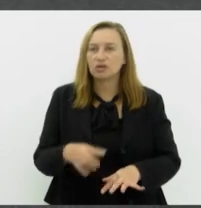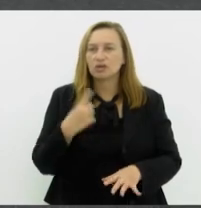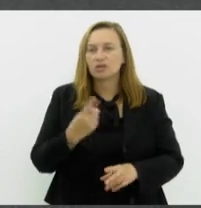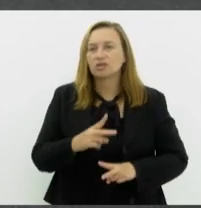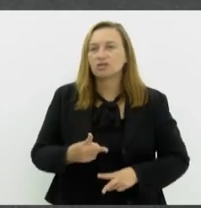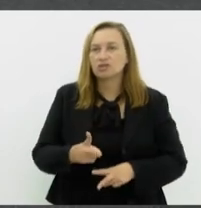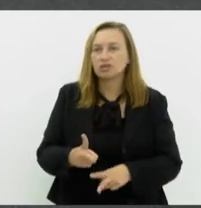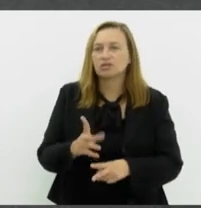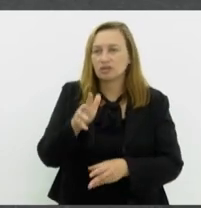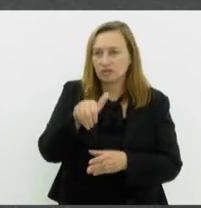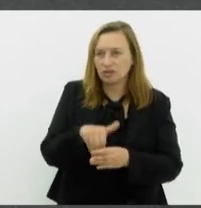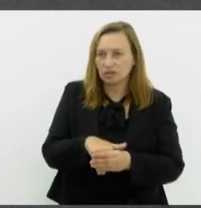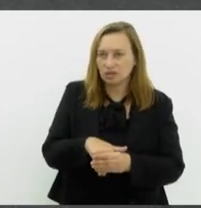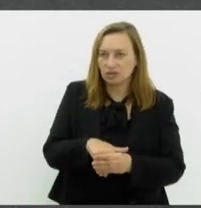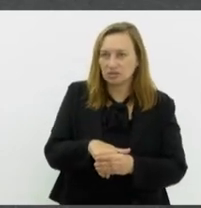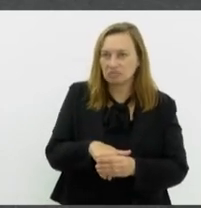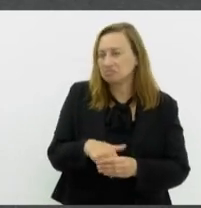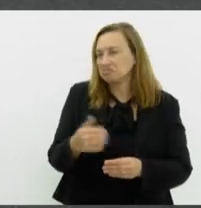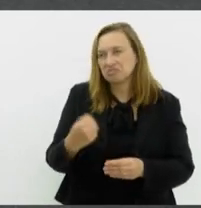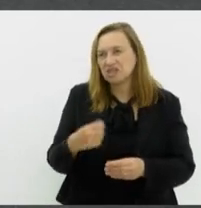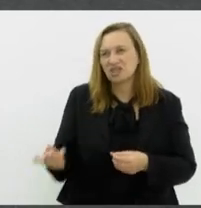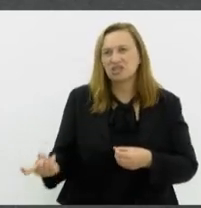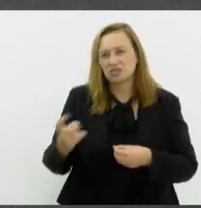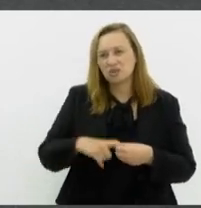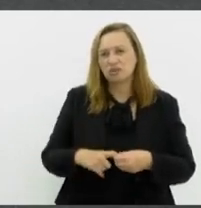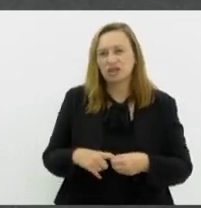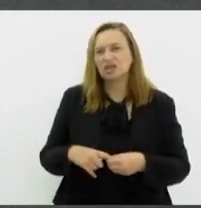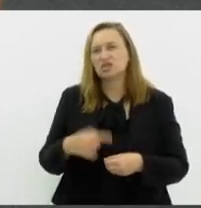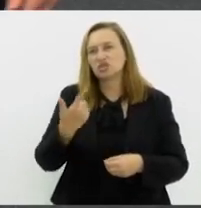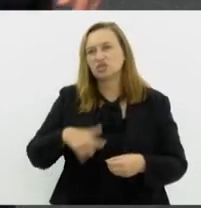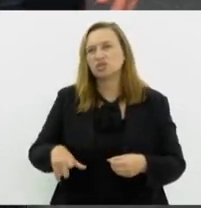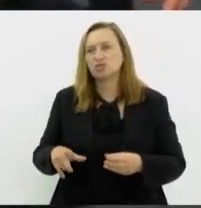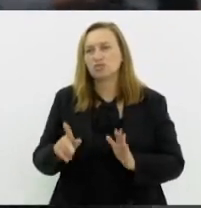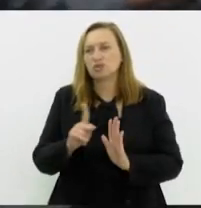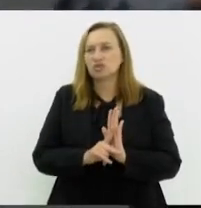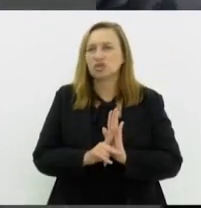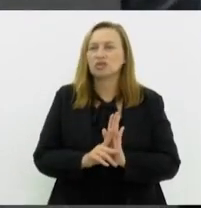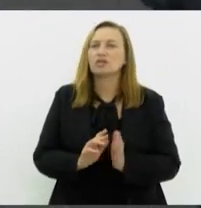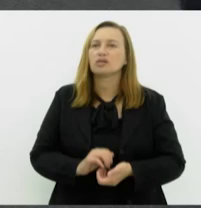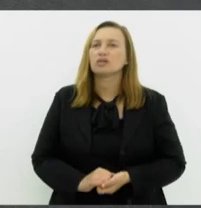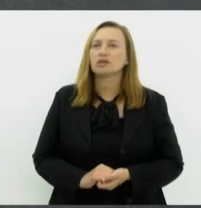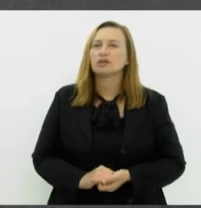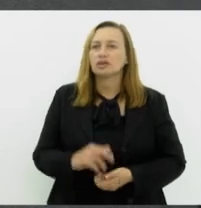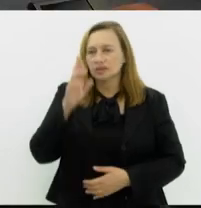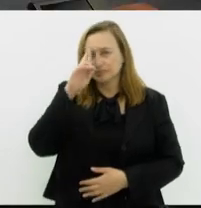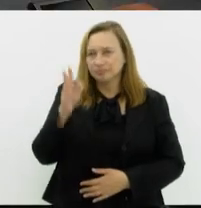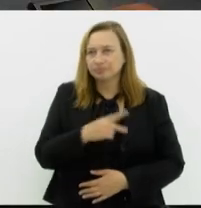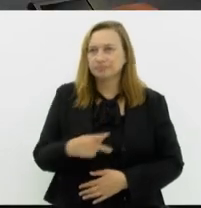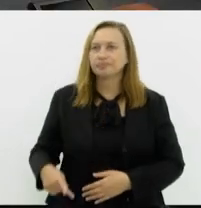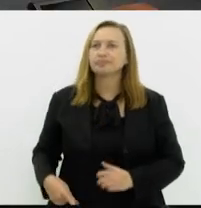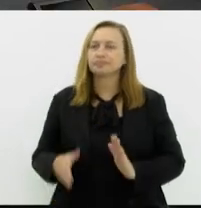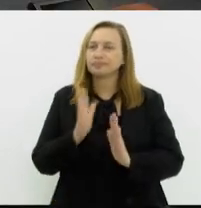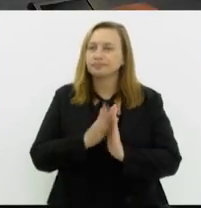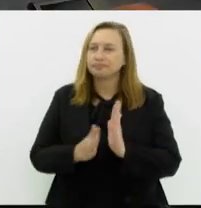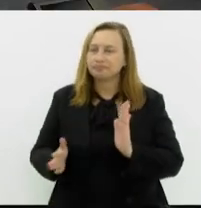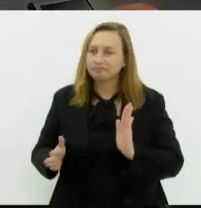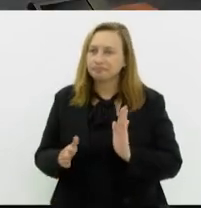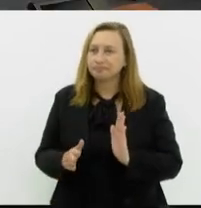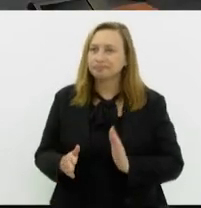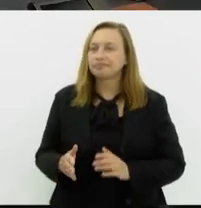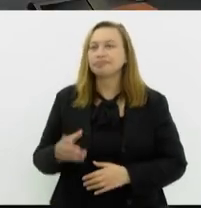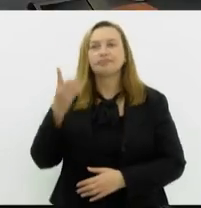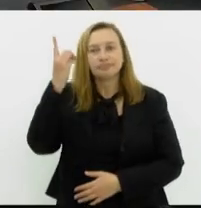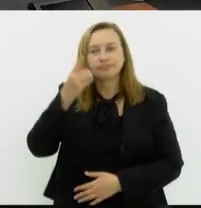a nossa votação, não teria que voltar aqui o projeto. Senhor presidente, questão de ordem. Questão de ordem, nosso